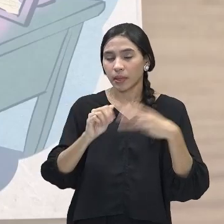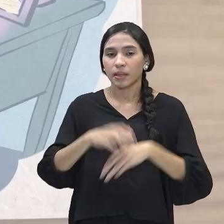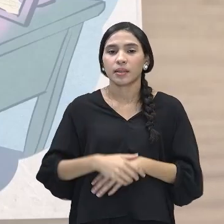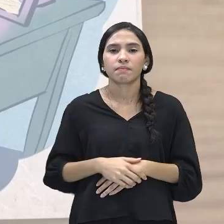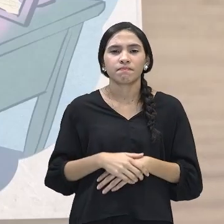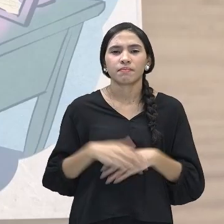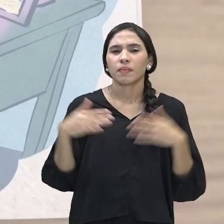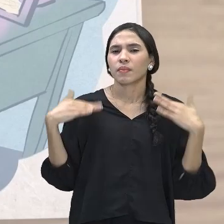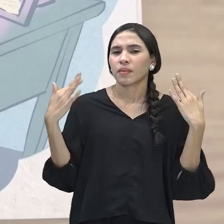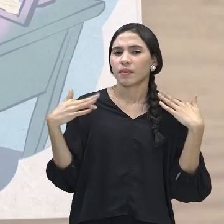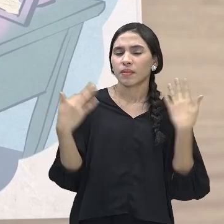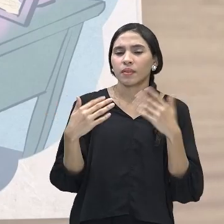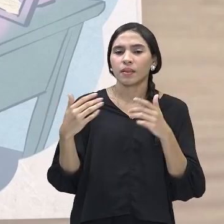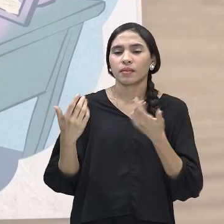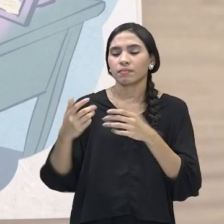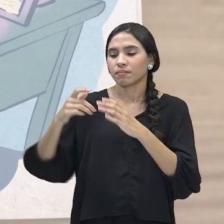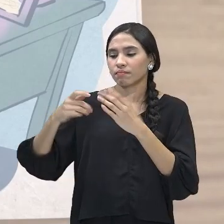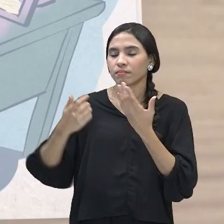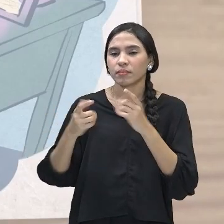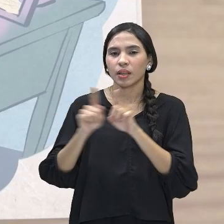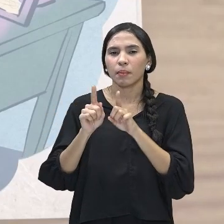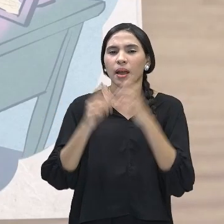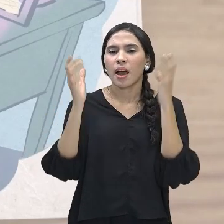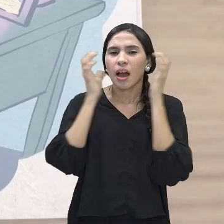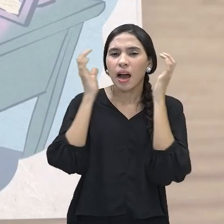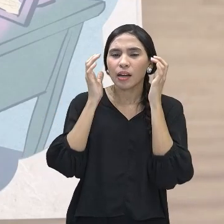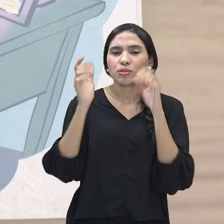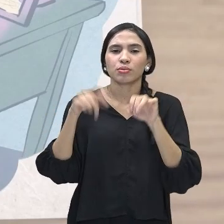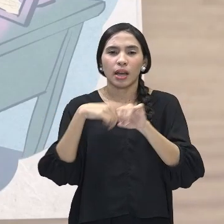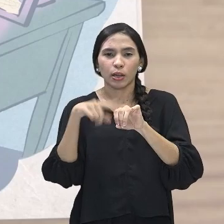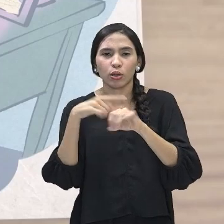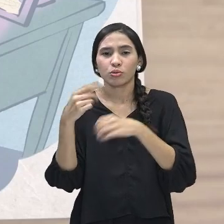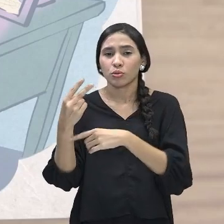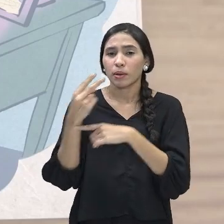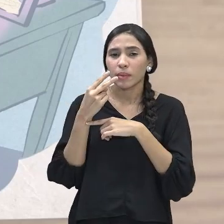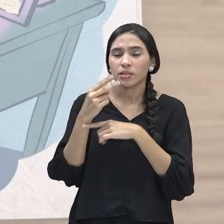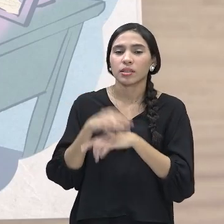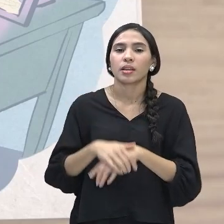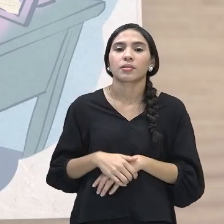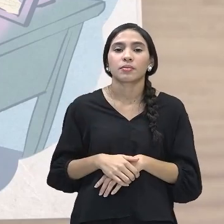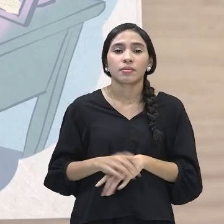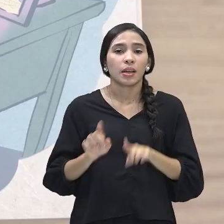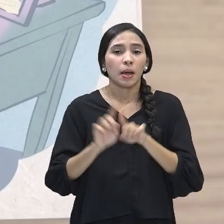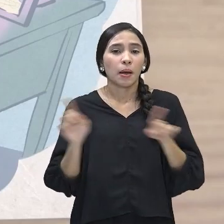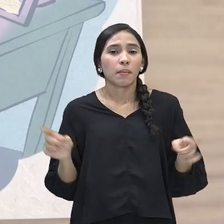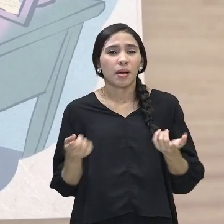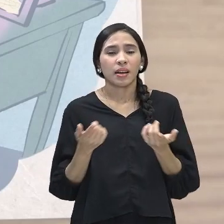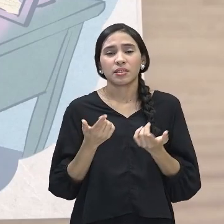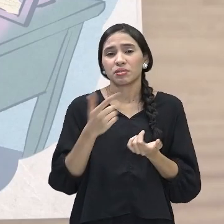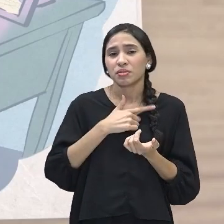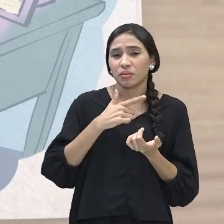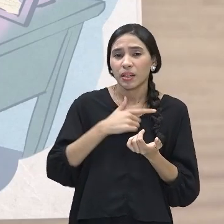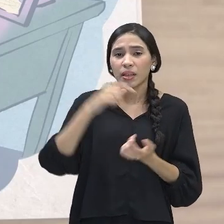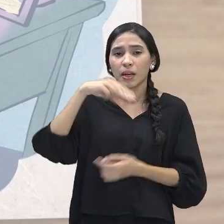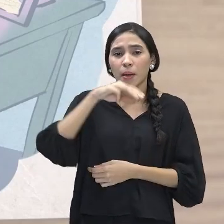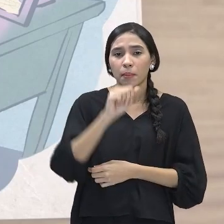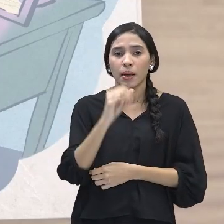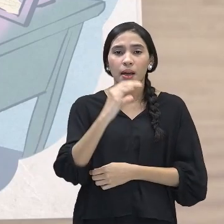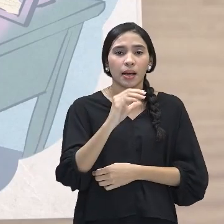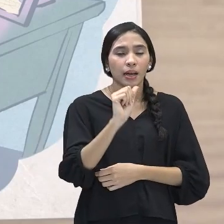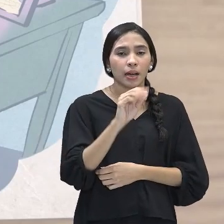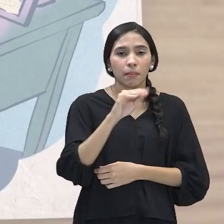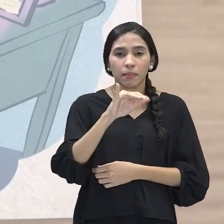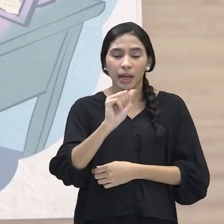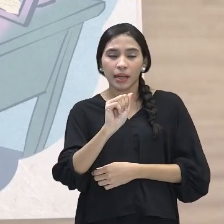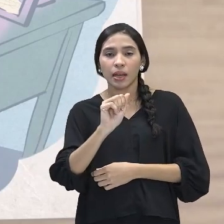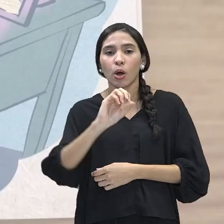é ouvir seu rádio-relógio emprestado de uma das Marias. Mesmo destituída de beleza, Macabea, ou Maca, seu